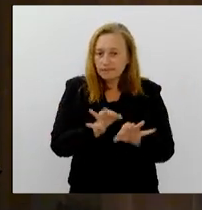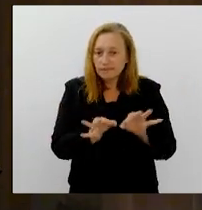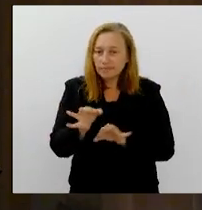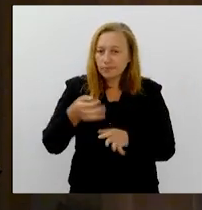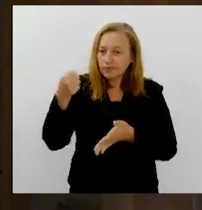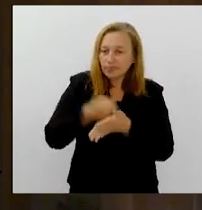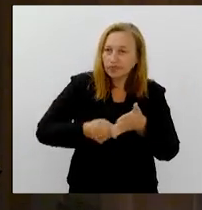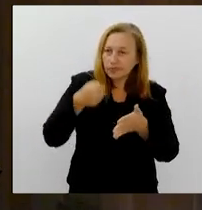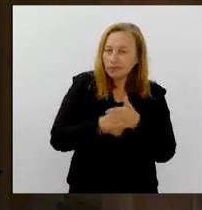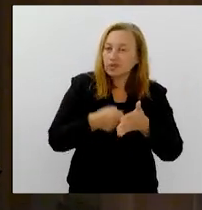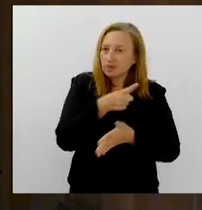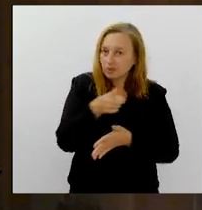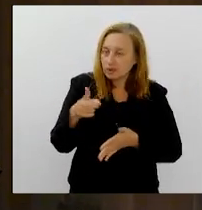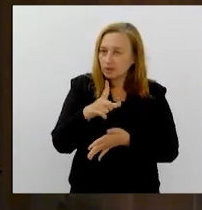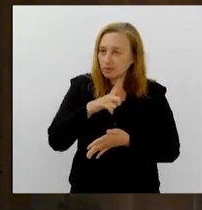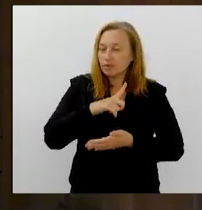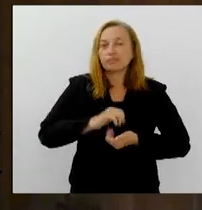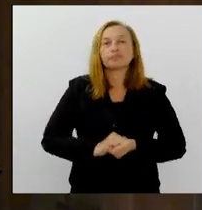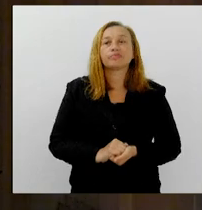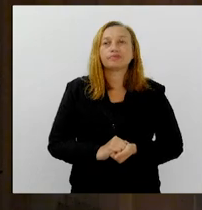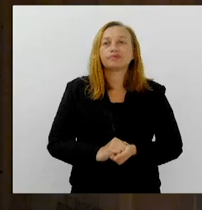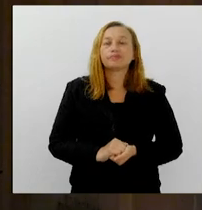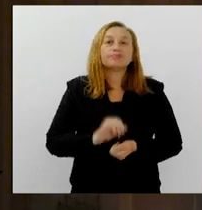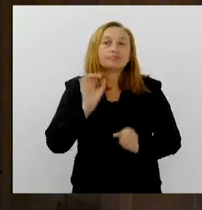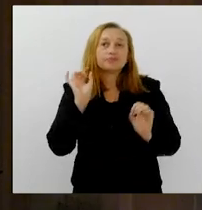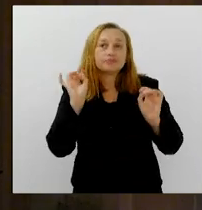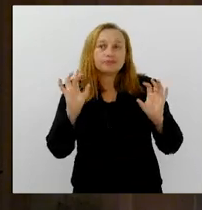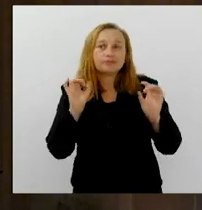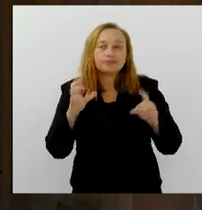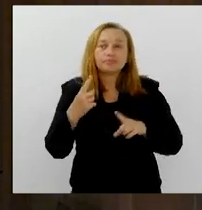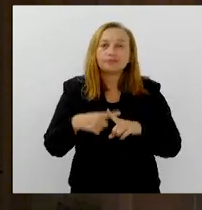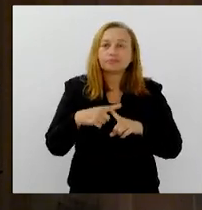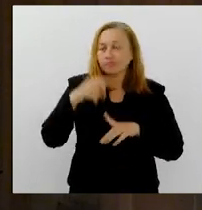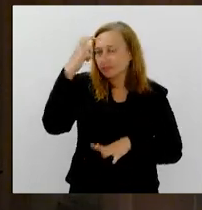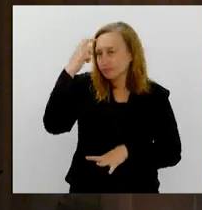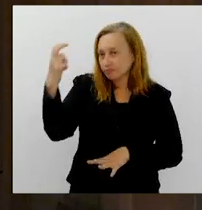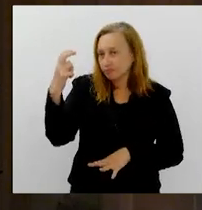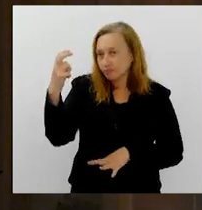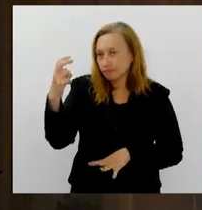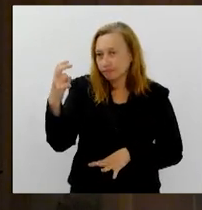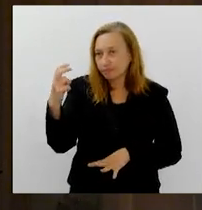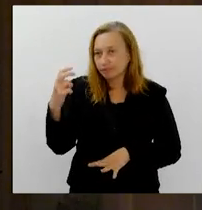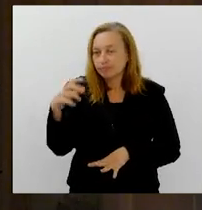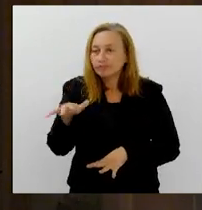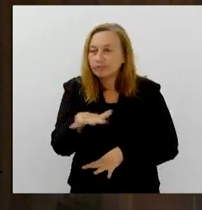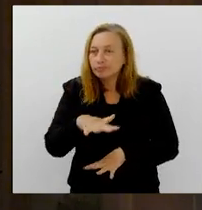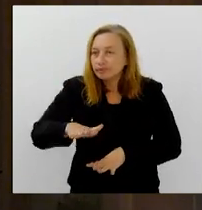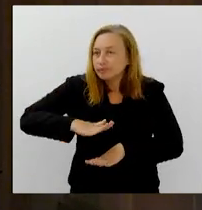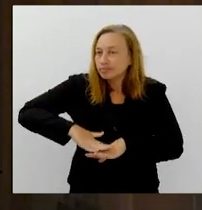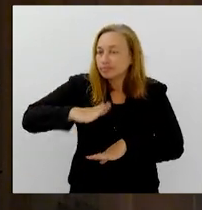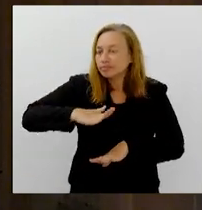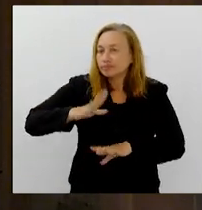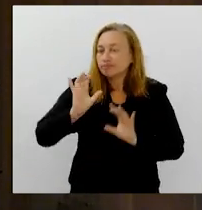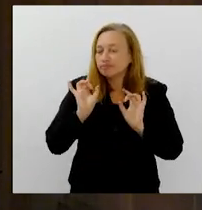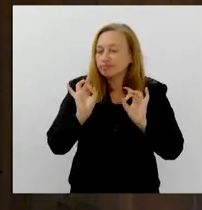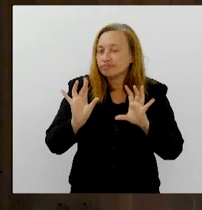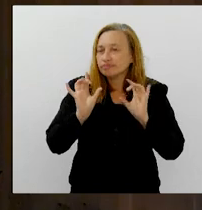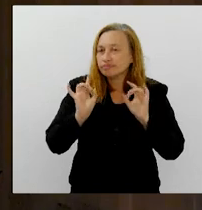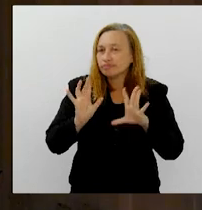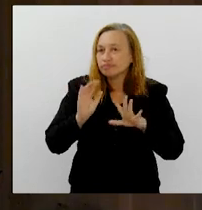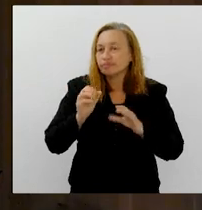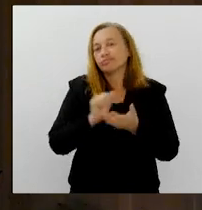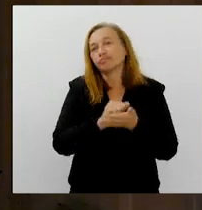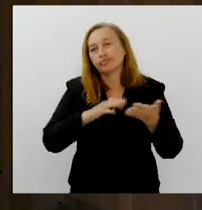que vocês empenham. E especialmente porque a cultura é um dos campos mais especiais da atividade